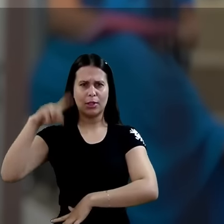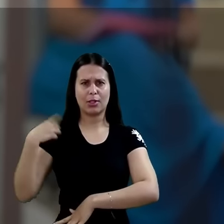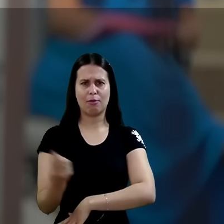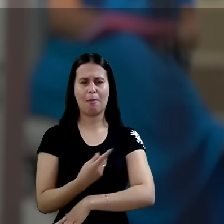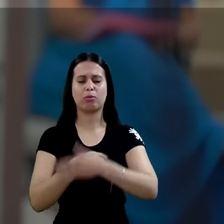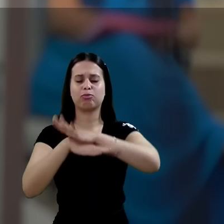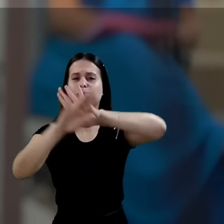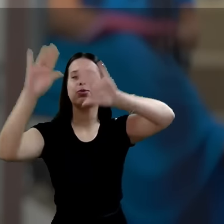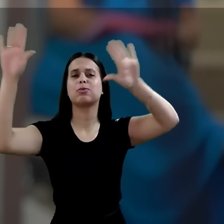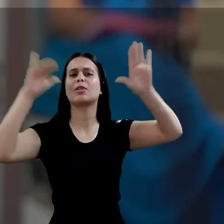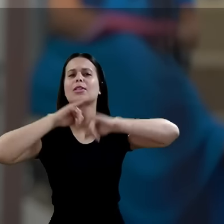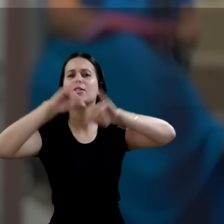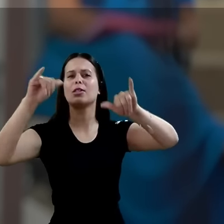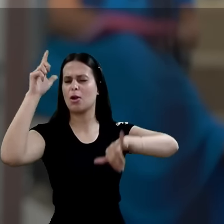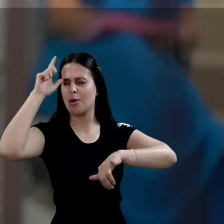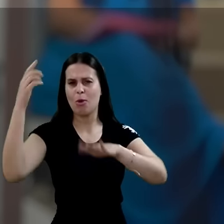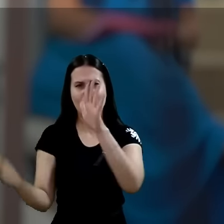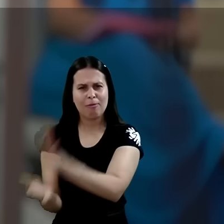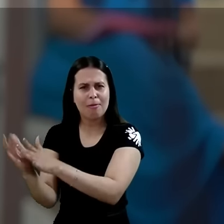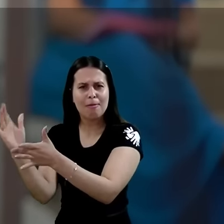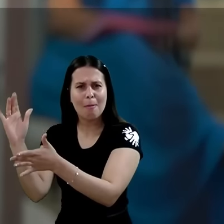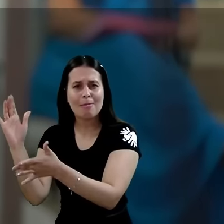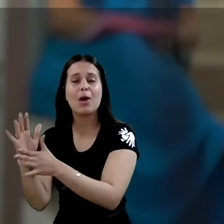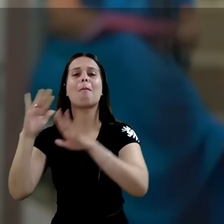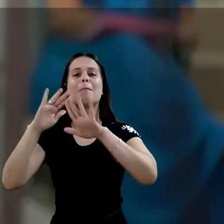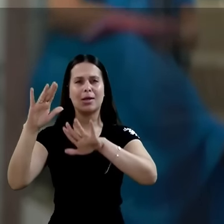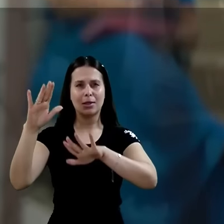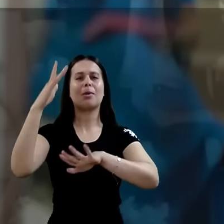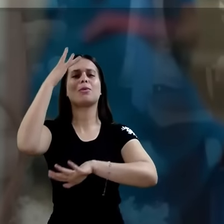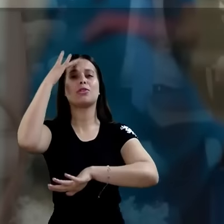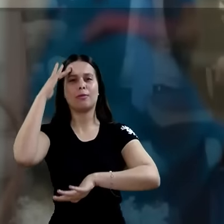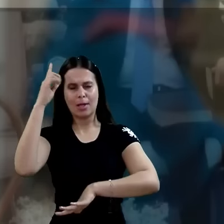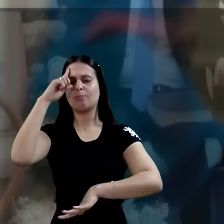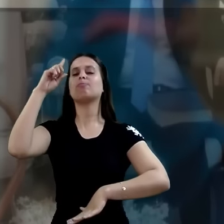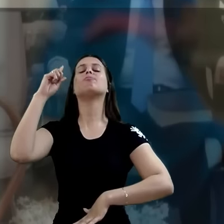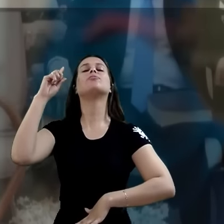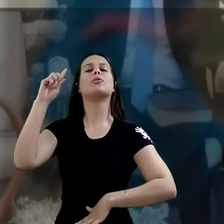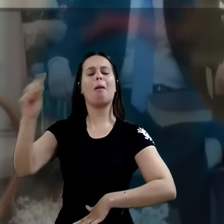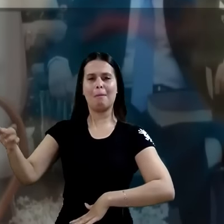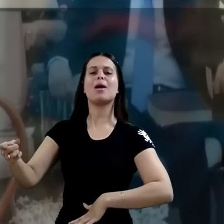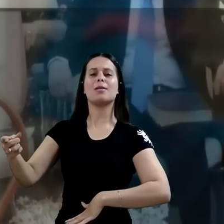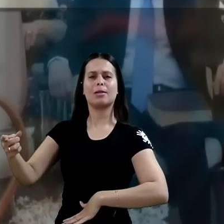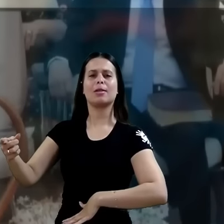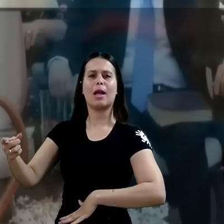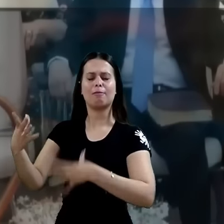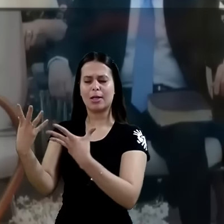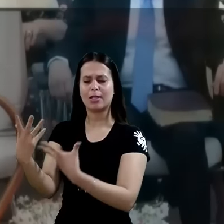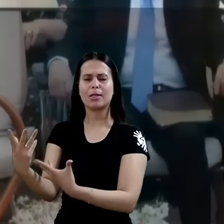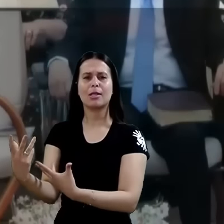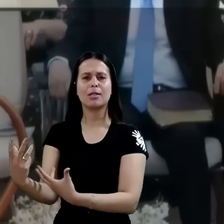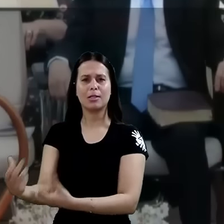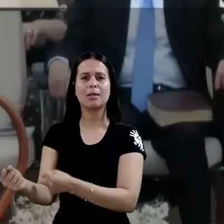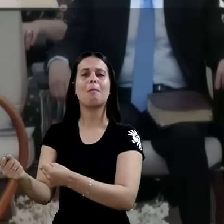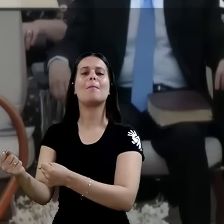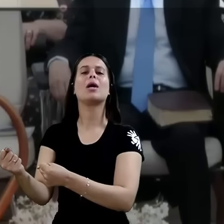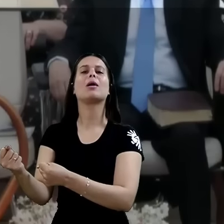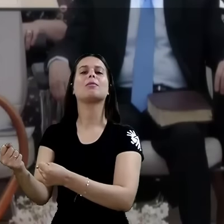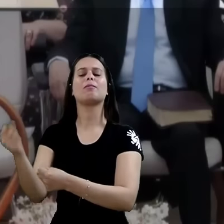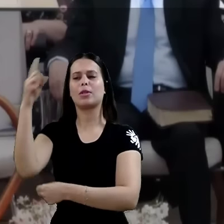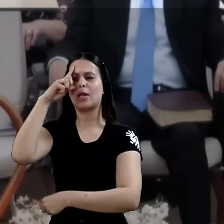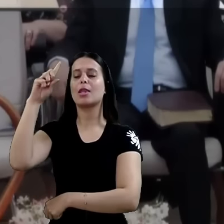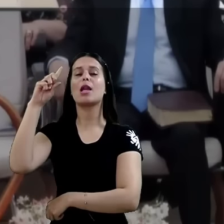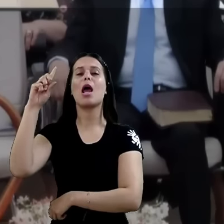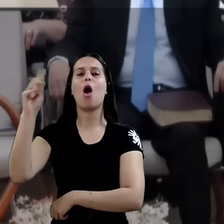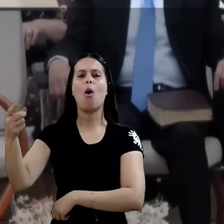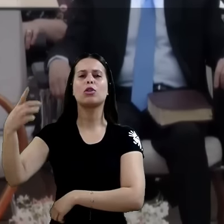estender as mãos e dizer ao demônio sai mas alguém vai ter a autoridade do espírito na nossa casa para dar ordem